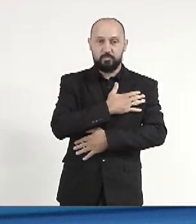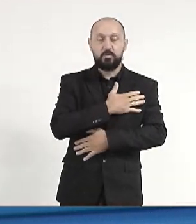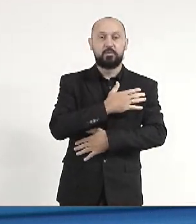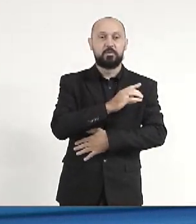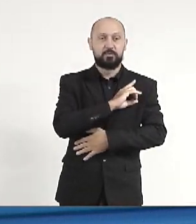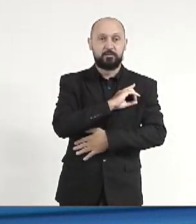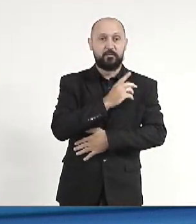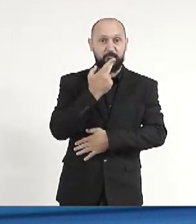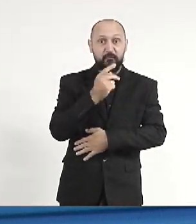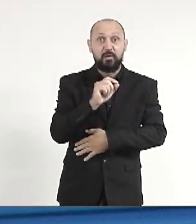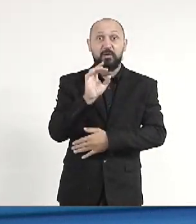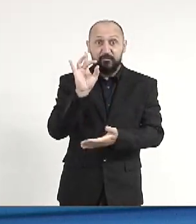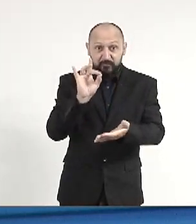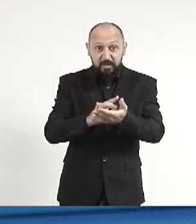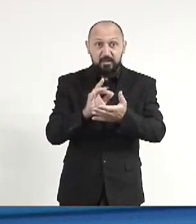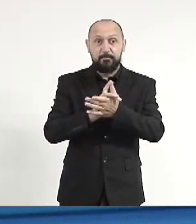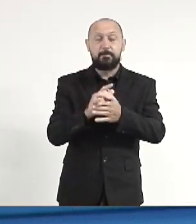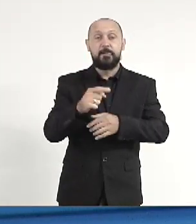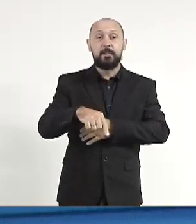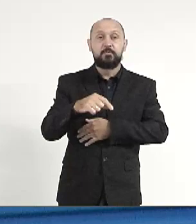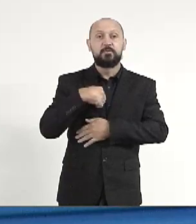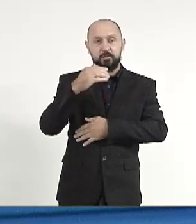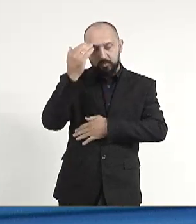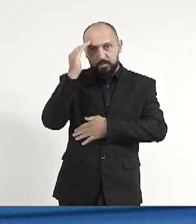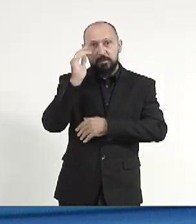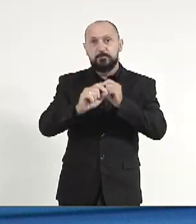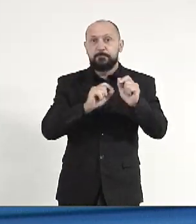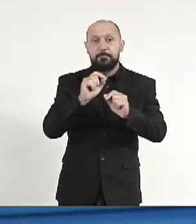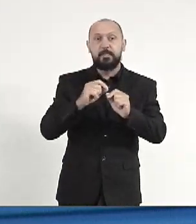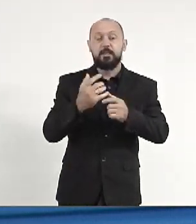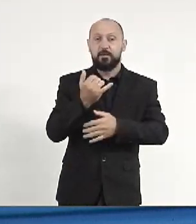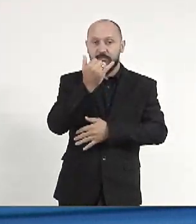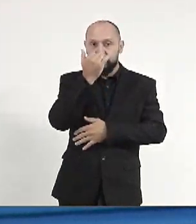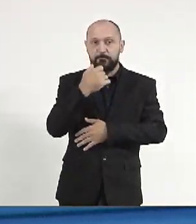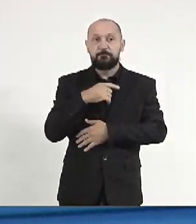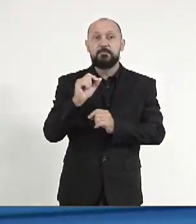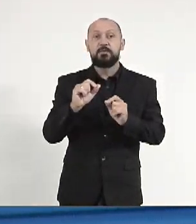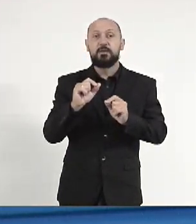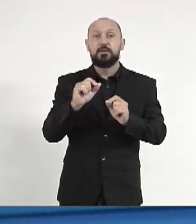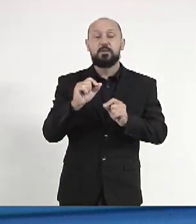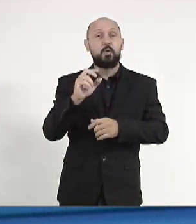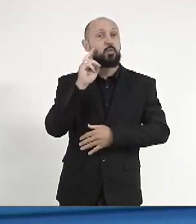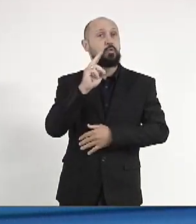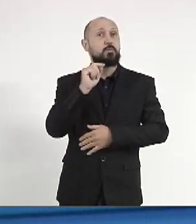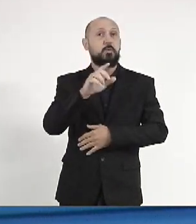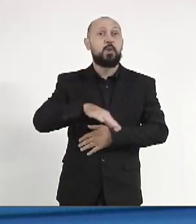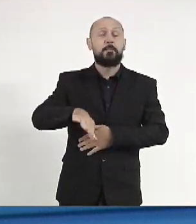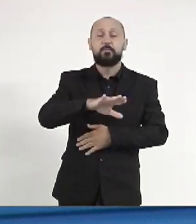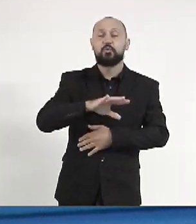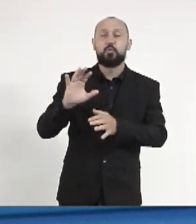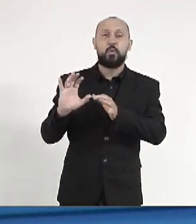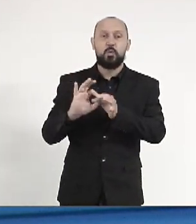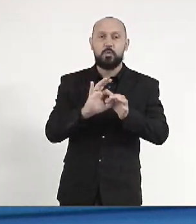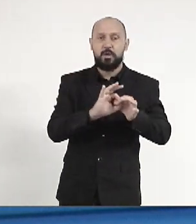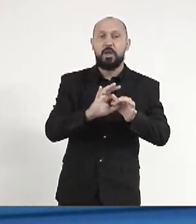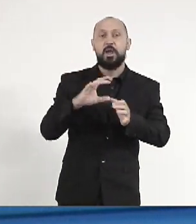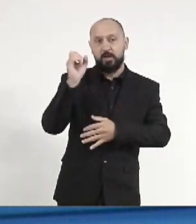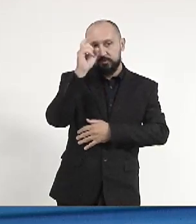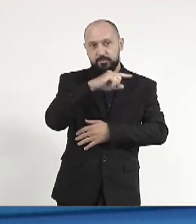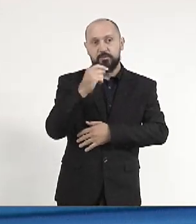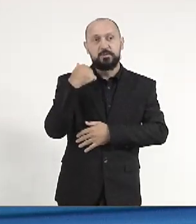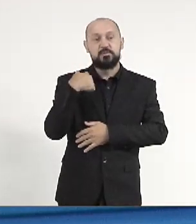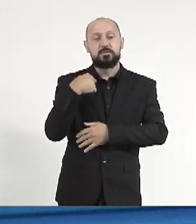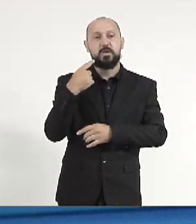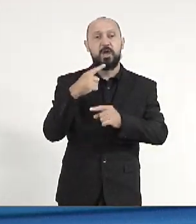é real, nessa circunstância, e nós entendemos, infelizmente, até como uma normalidade no contexto. É muito difícil a